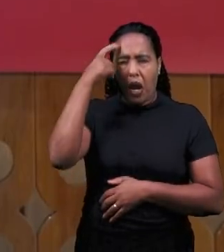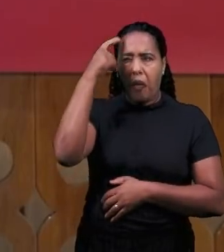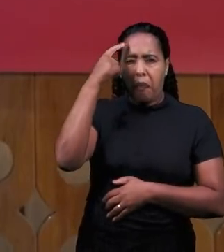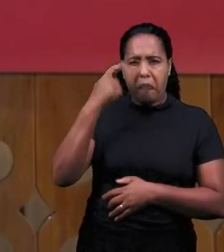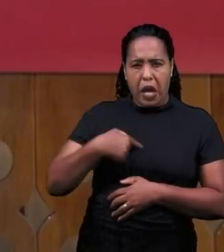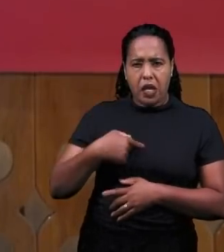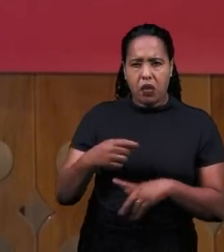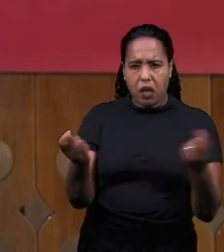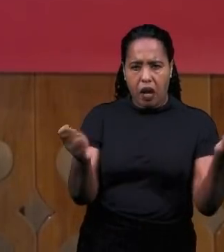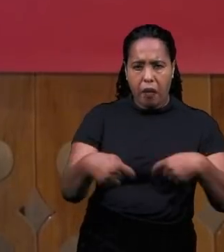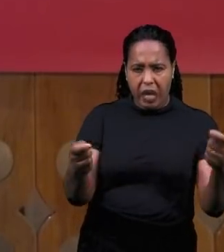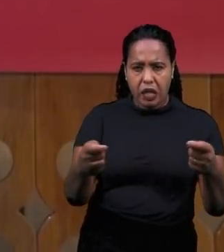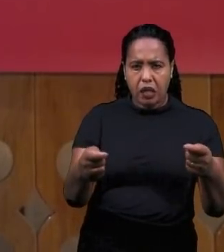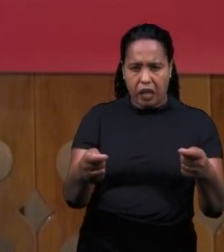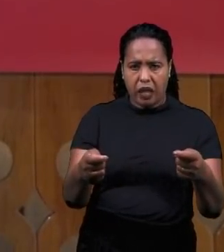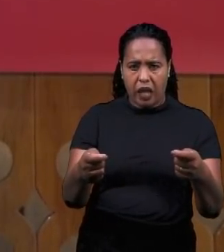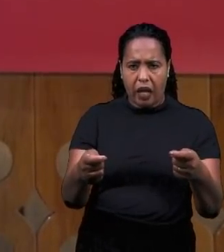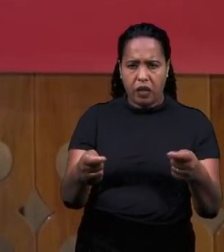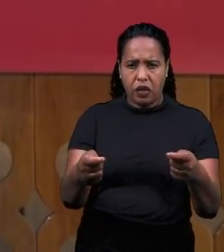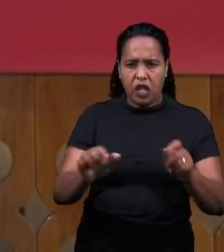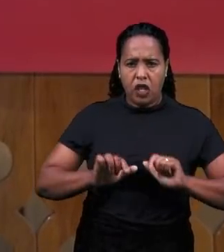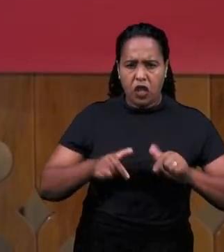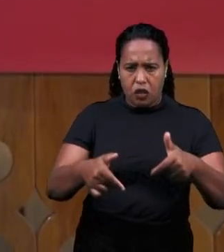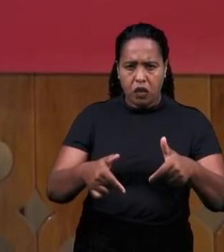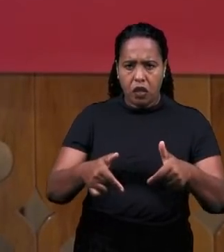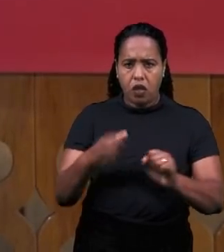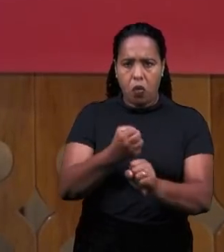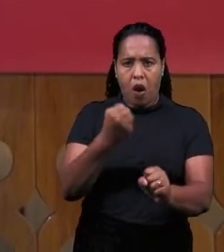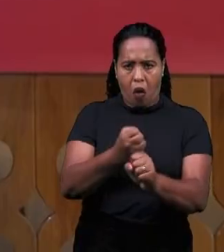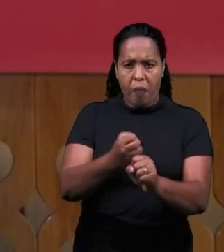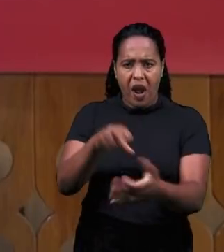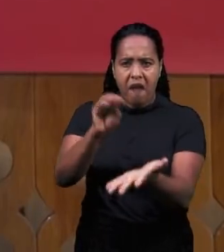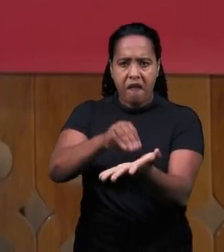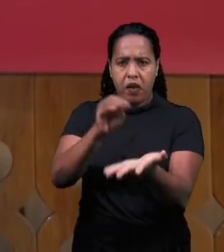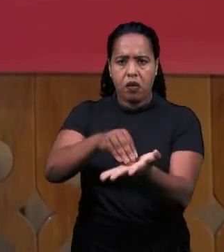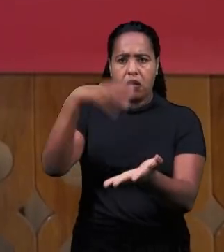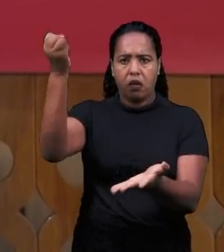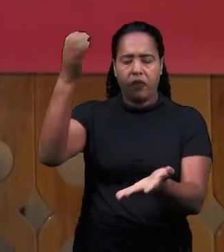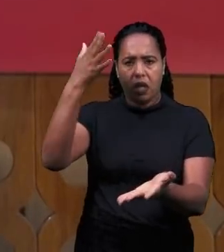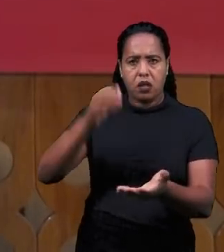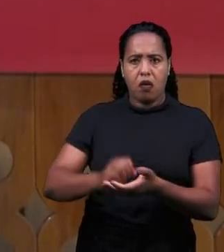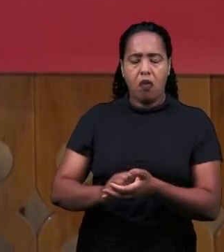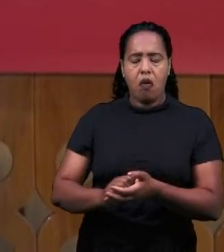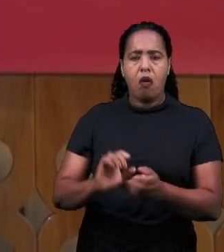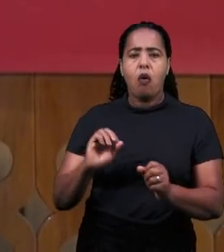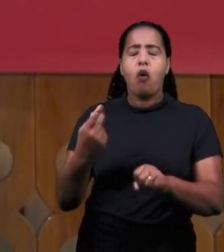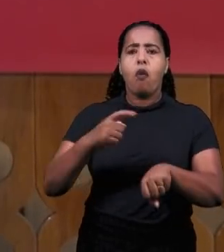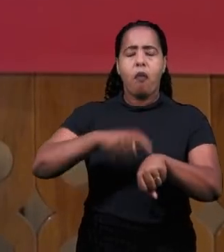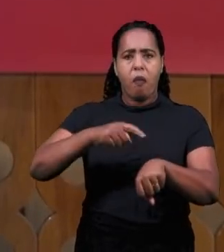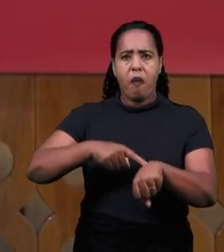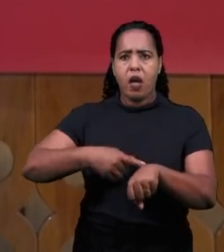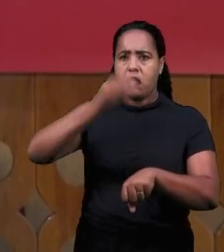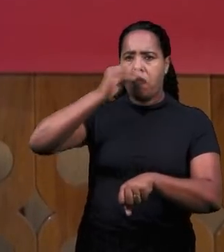uma obra sem revelação? Ou quando eu nego a revelação?